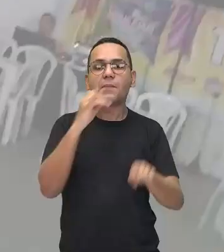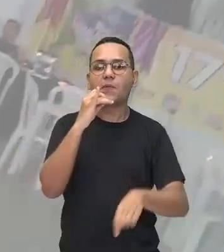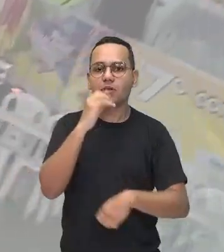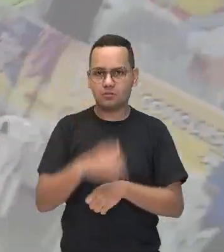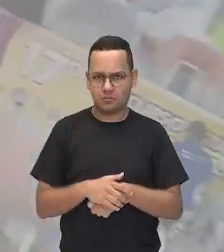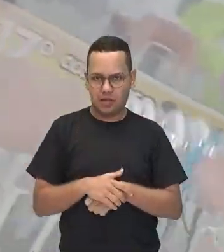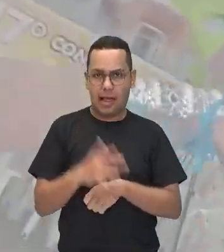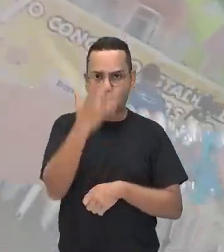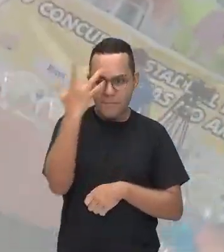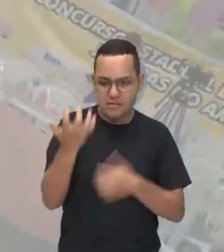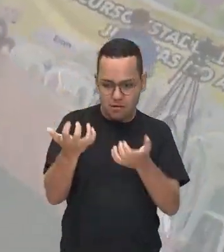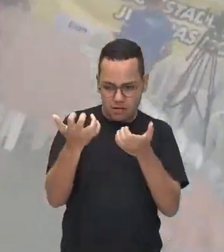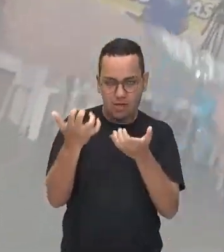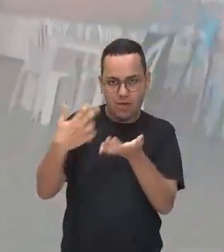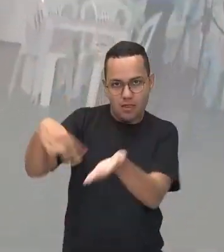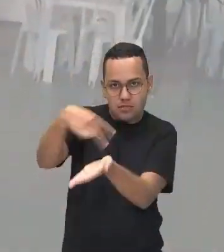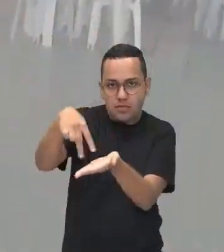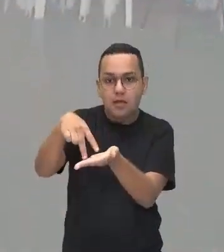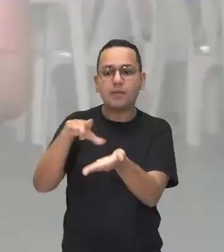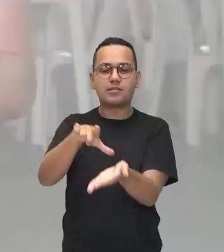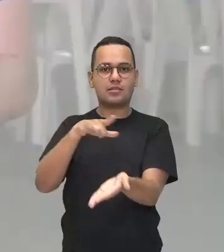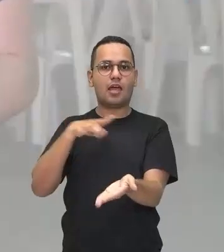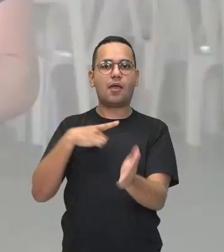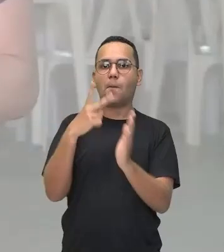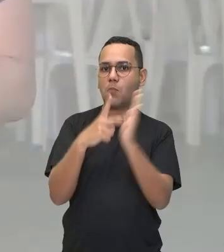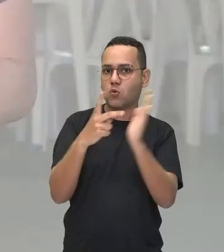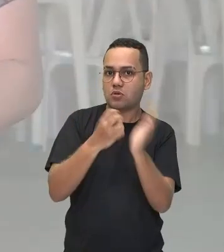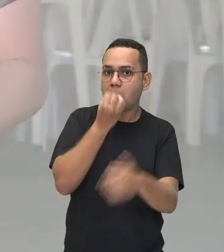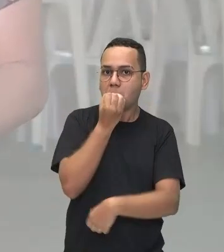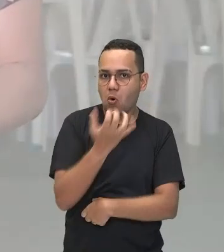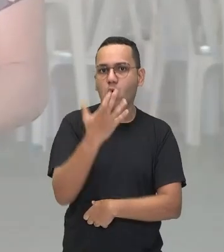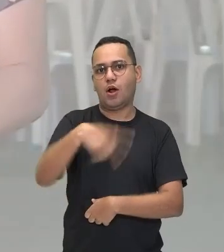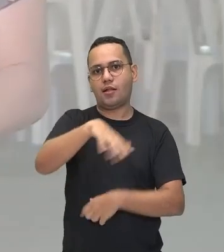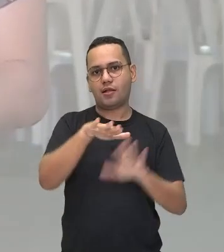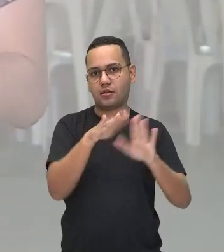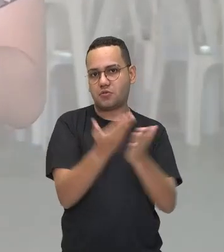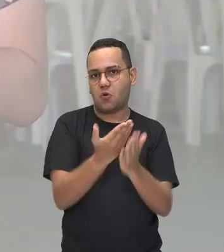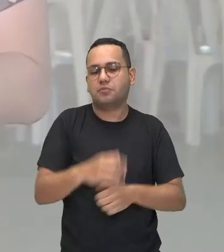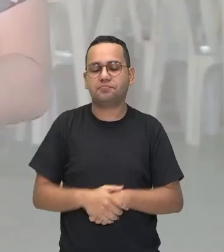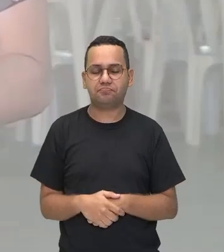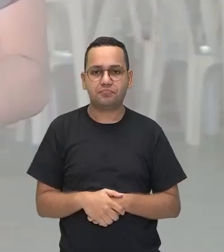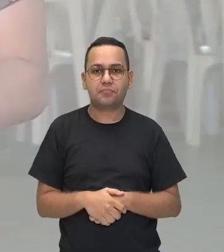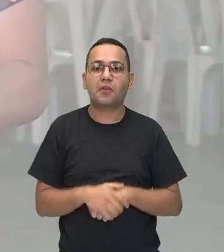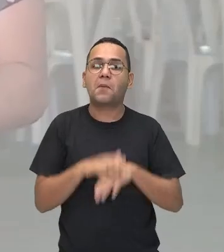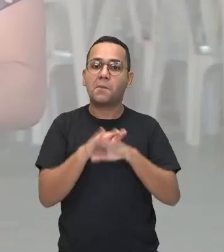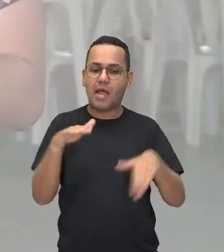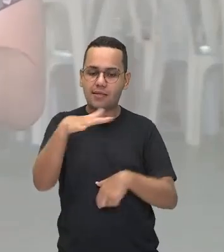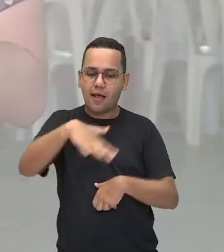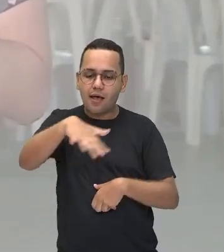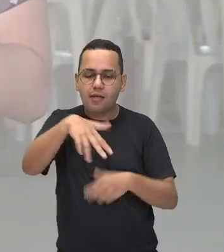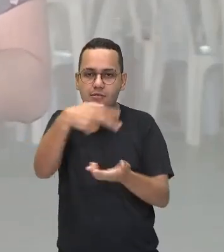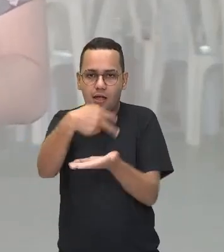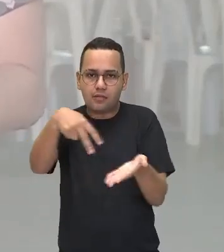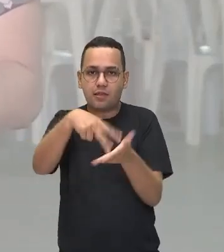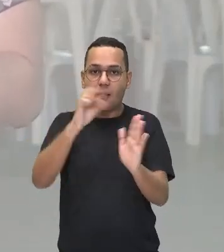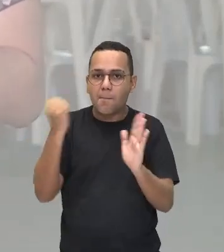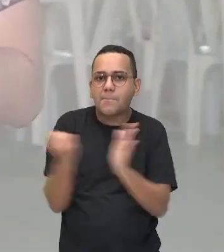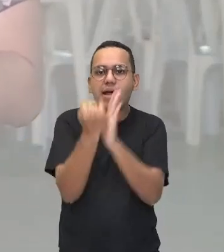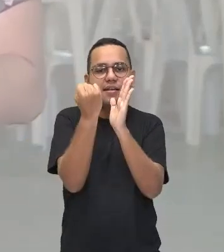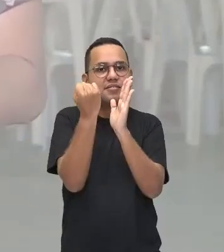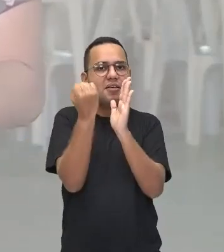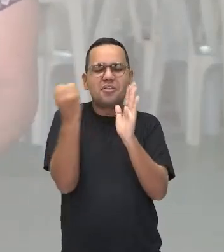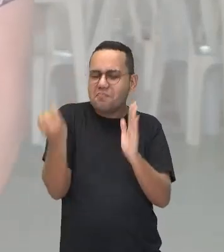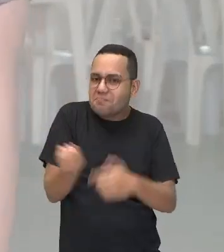quando o quadrilheiro tem uma nota boa. Hoje, esse gênero cultural se consolida como uma das